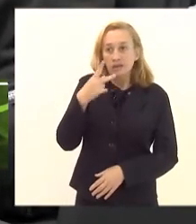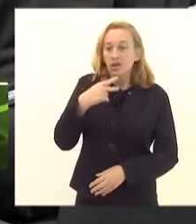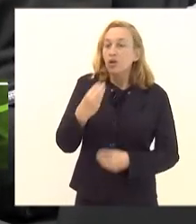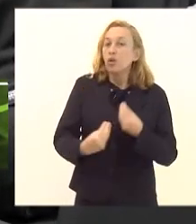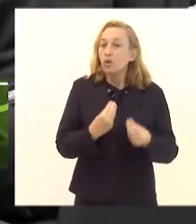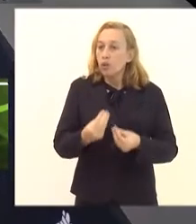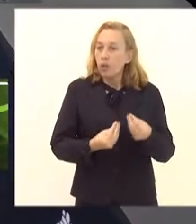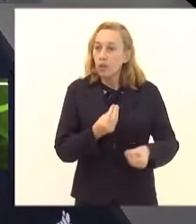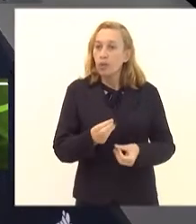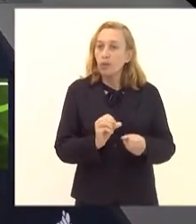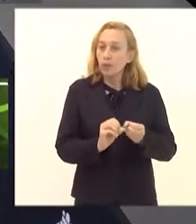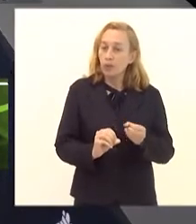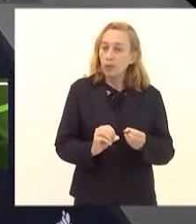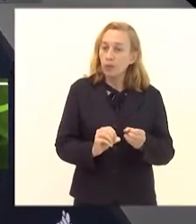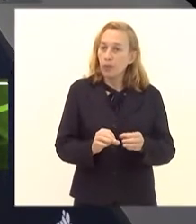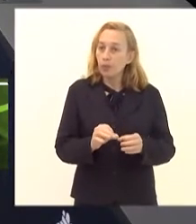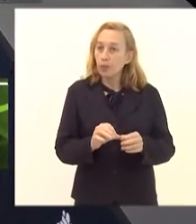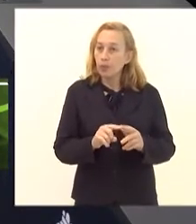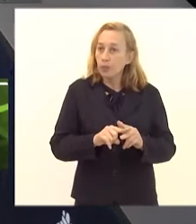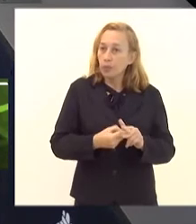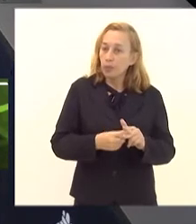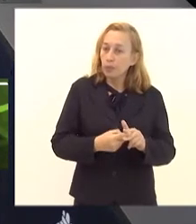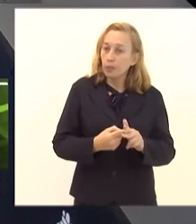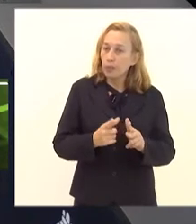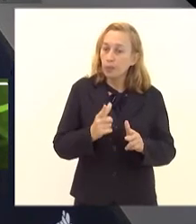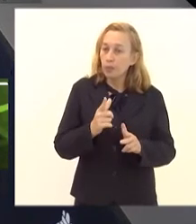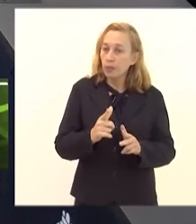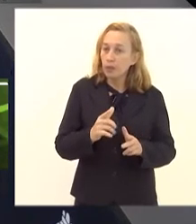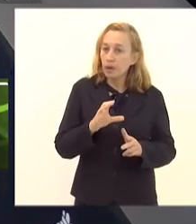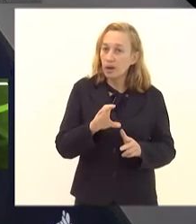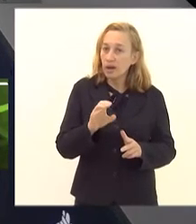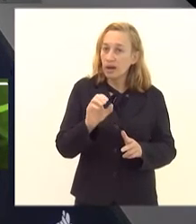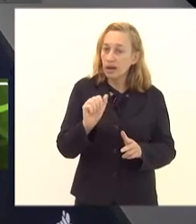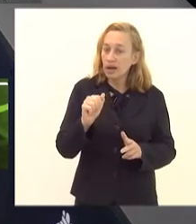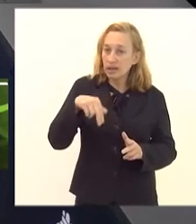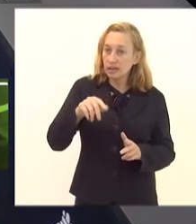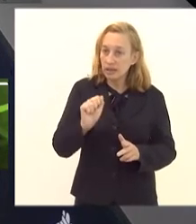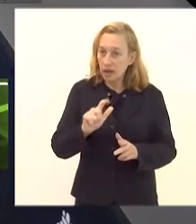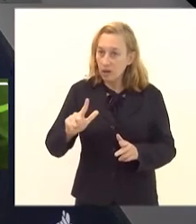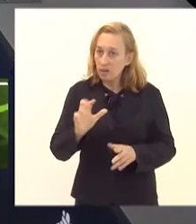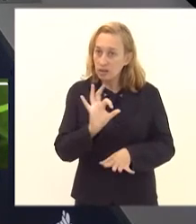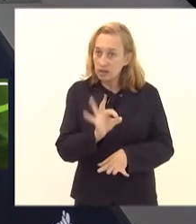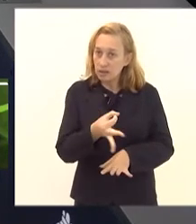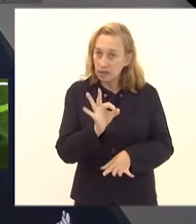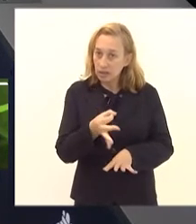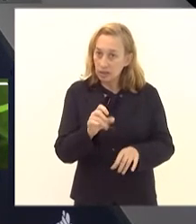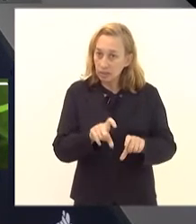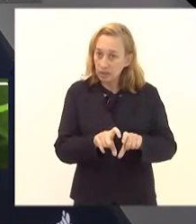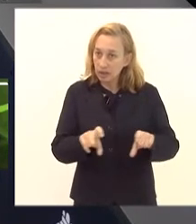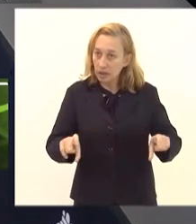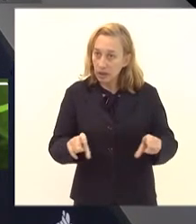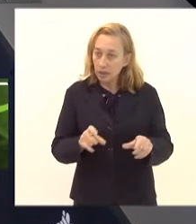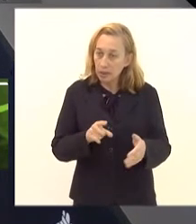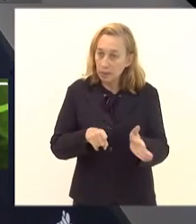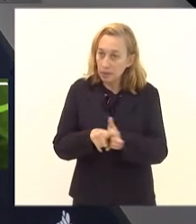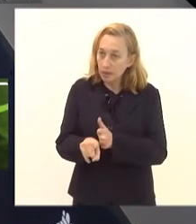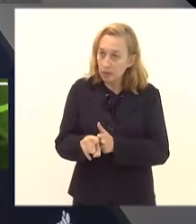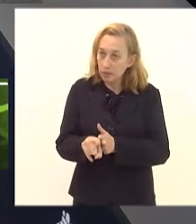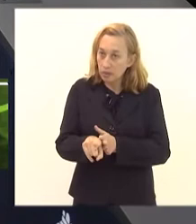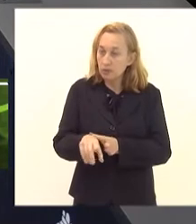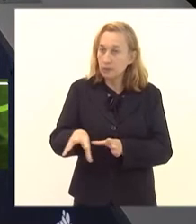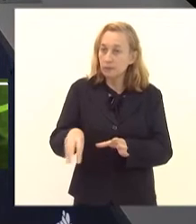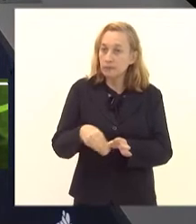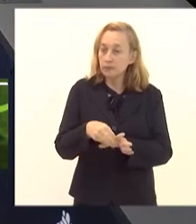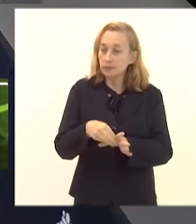vai fazer a manutenção desse canal. Isso que esse canal, exatamente a pergunta que eu estou falando, está no escopo de